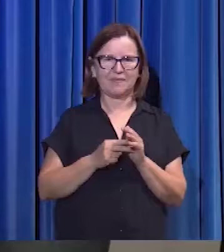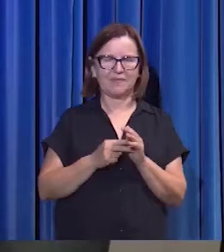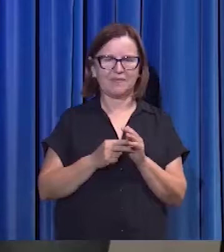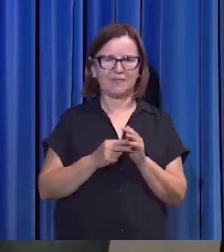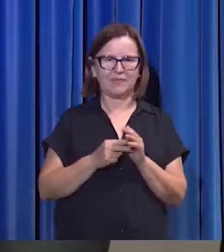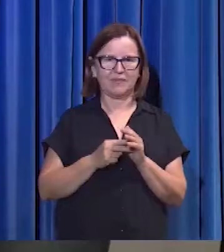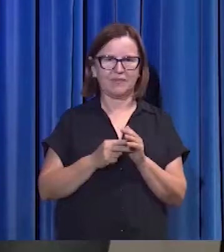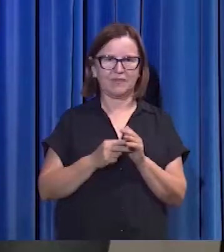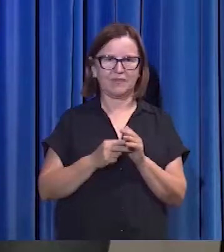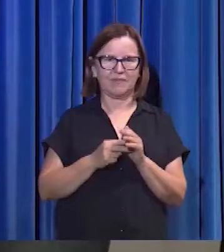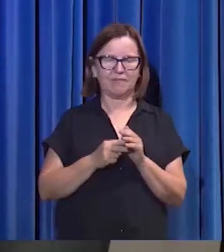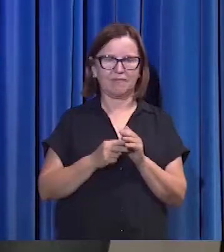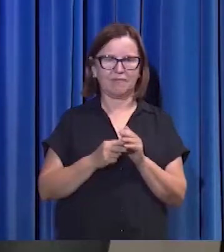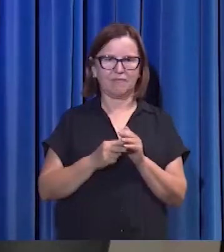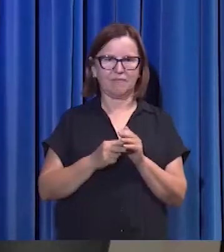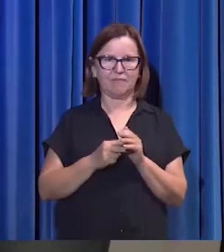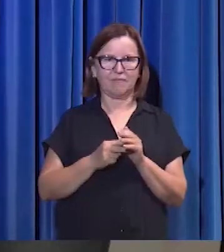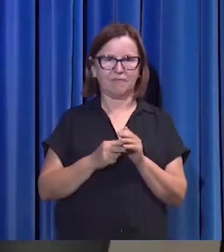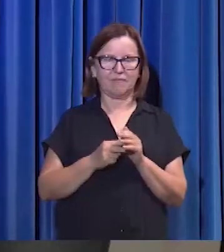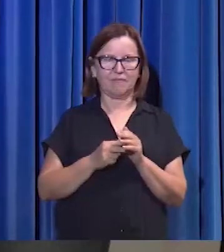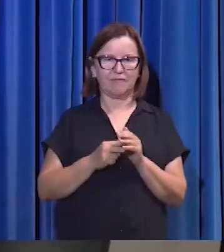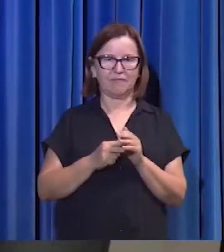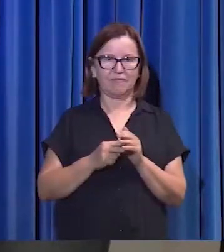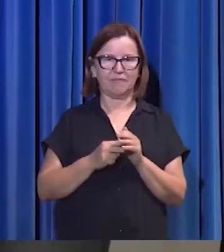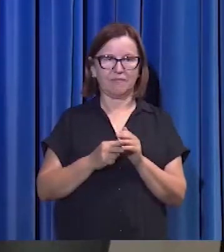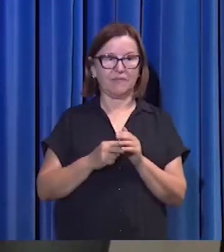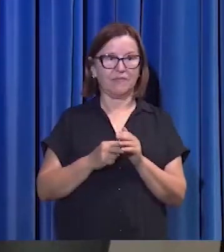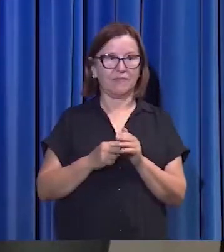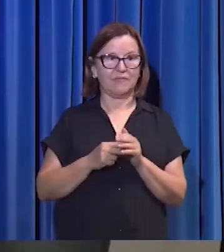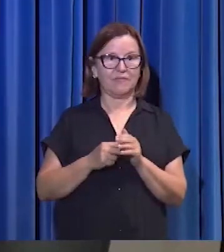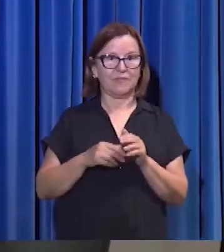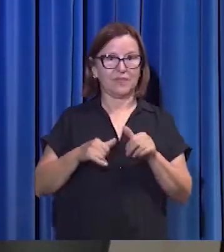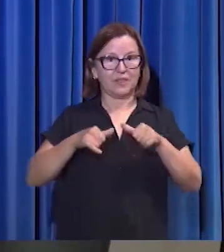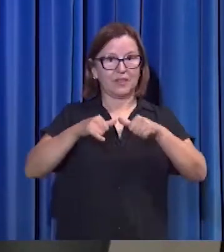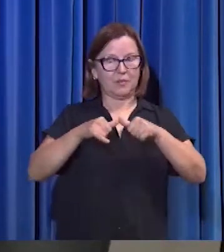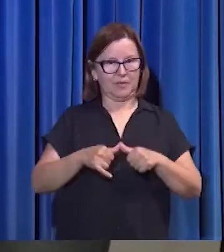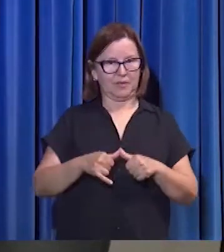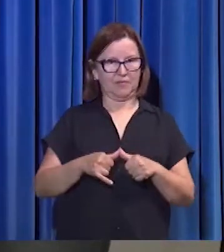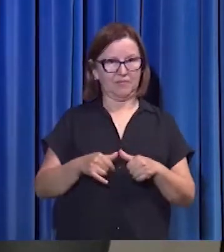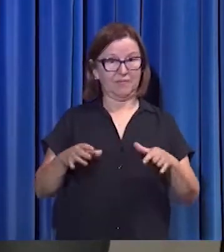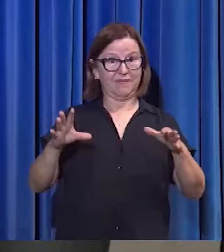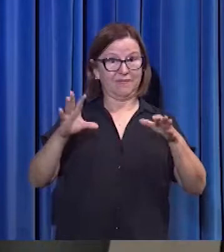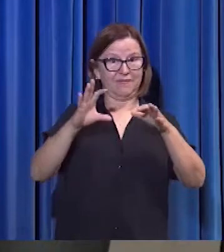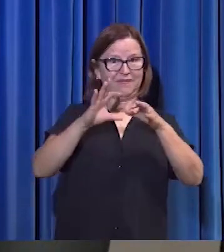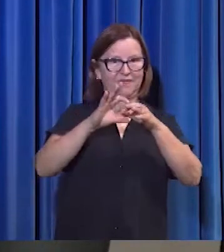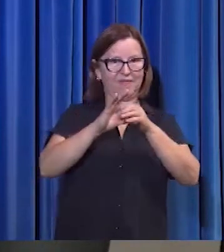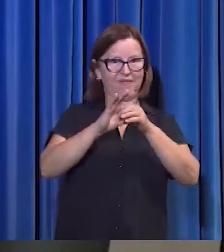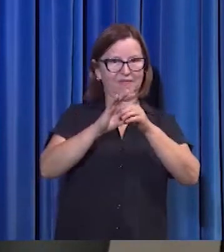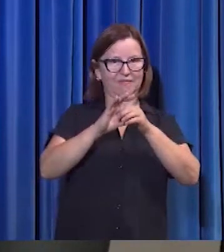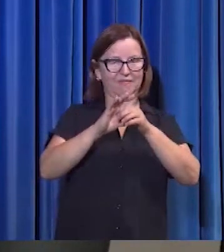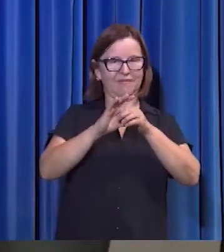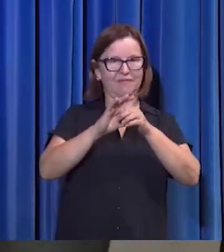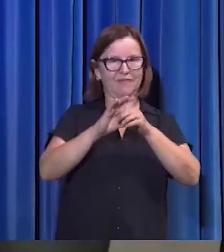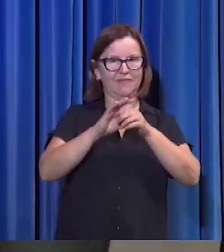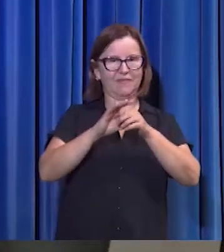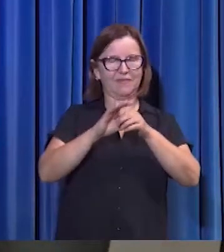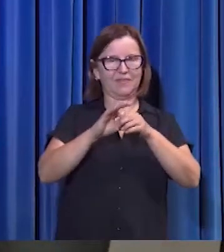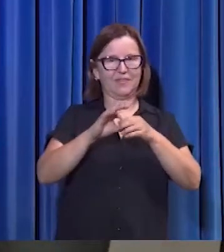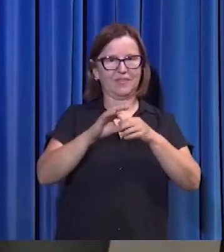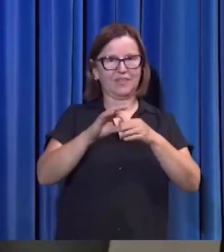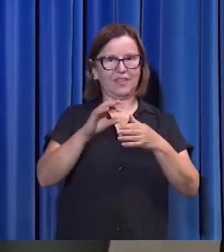É o estabelecimento de relações harmoniosas entre as partes em